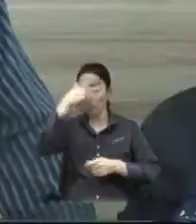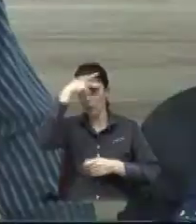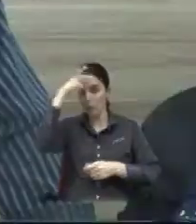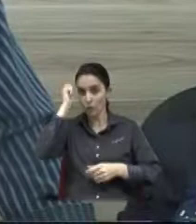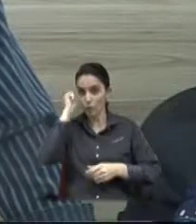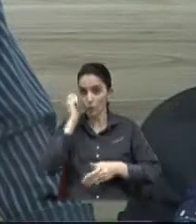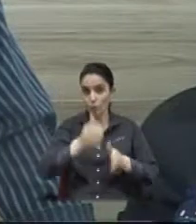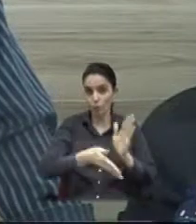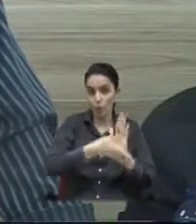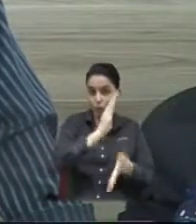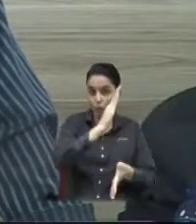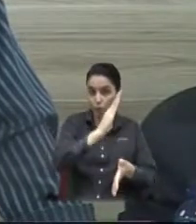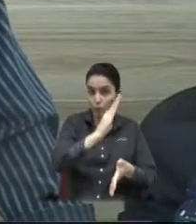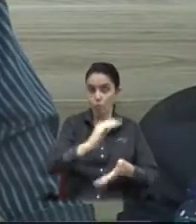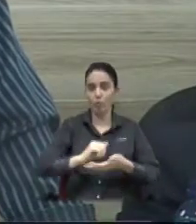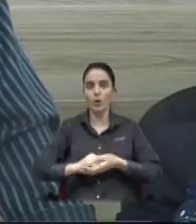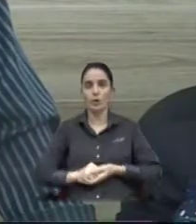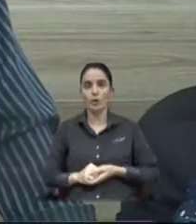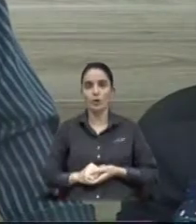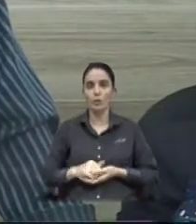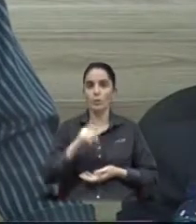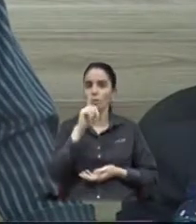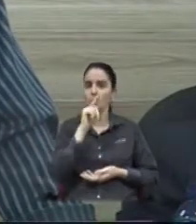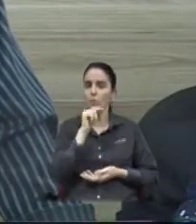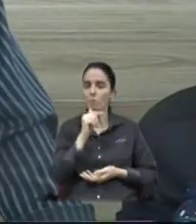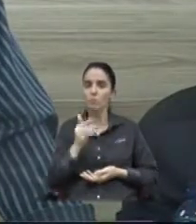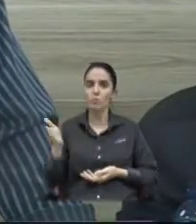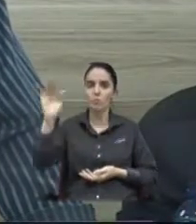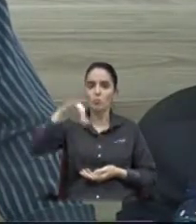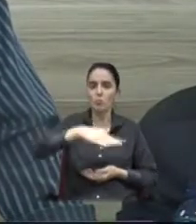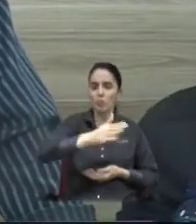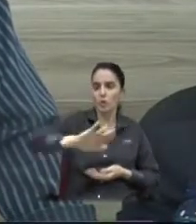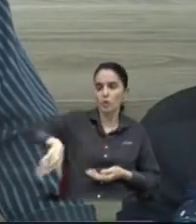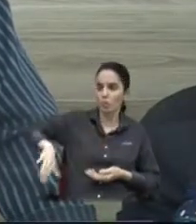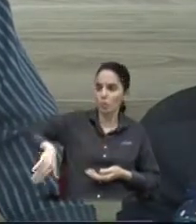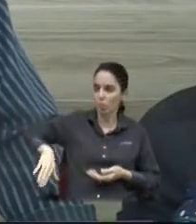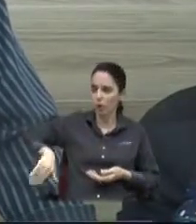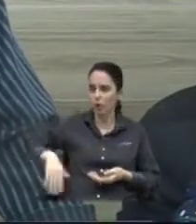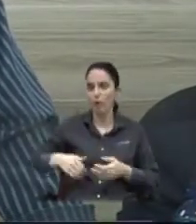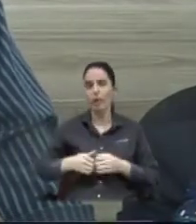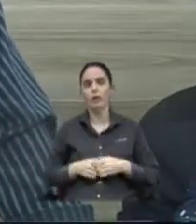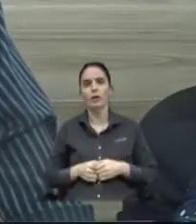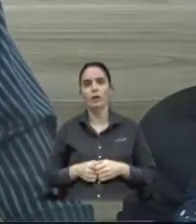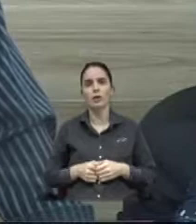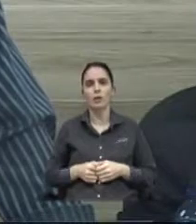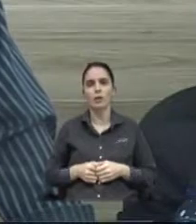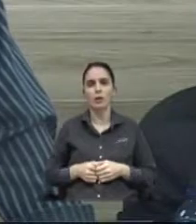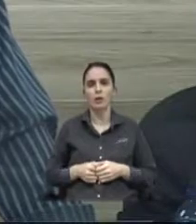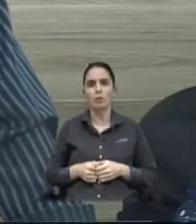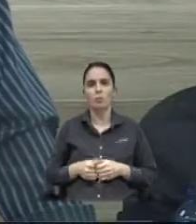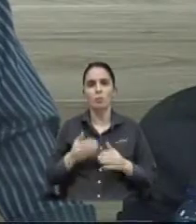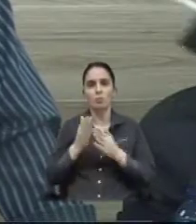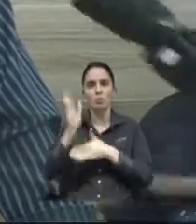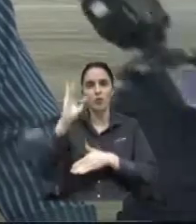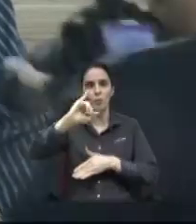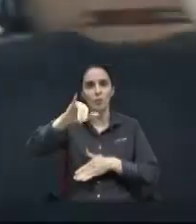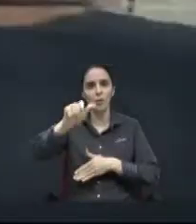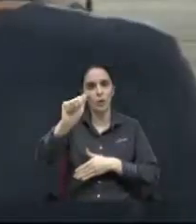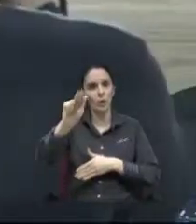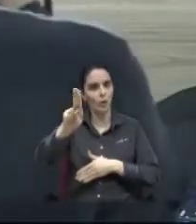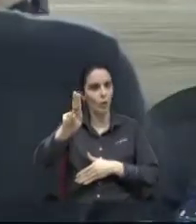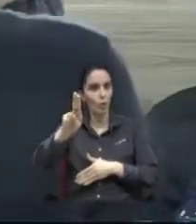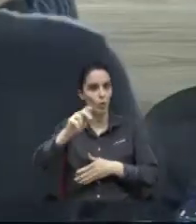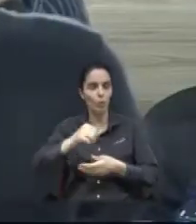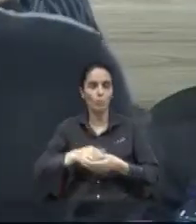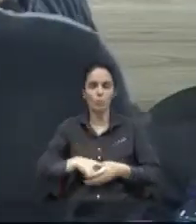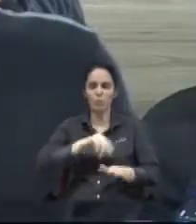lingerie para comprar sapato na cidade de jaú e então era uma farra país agora já era uma